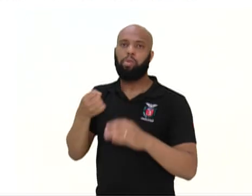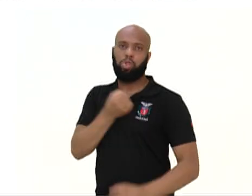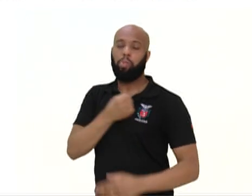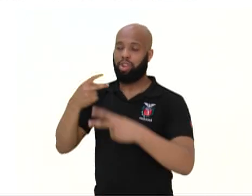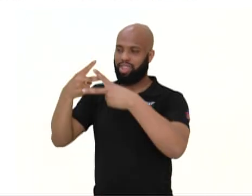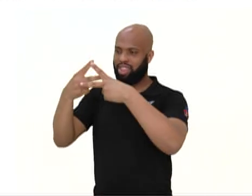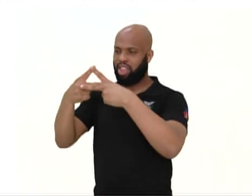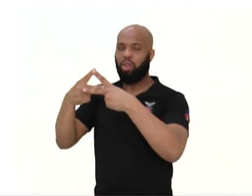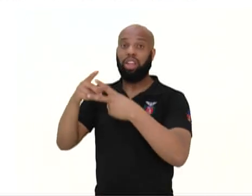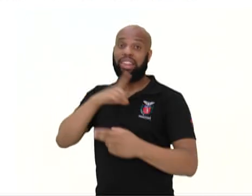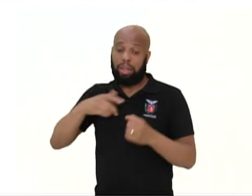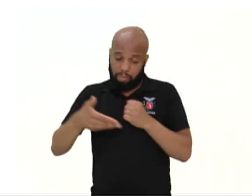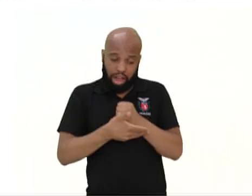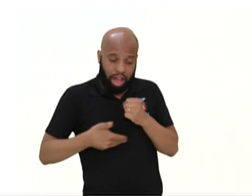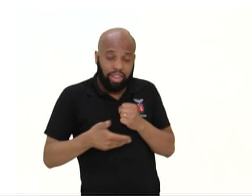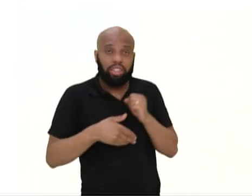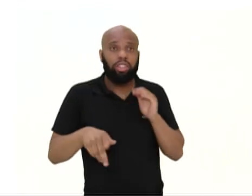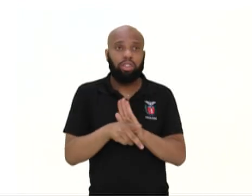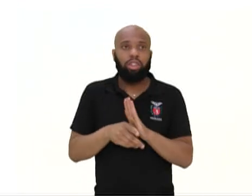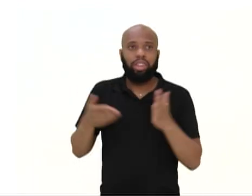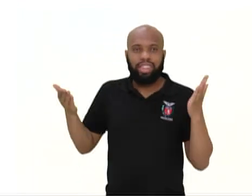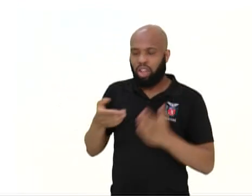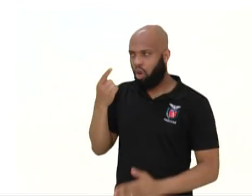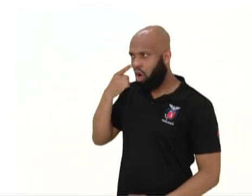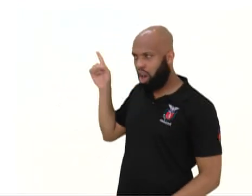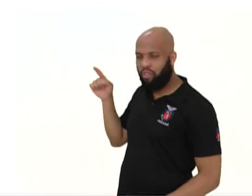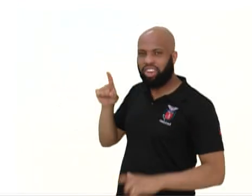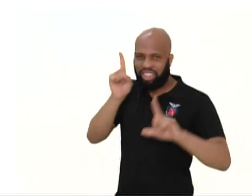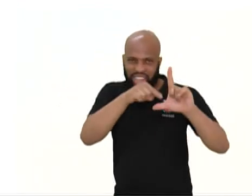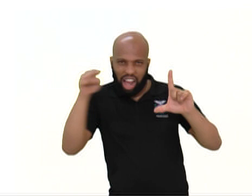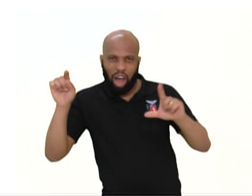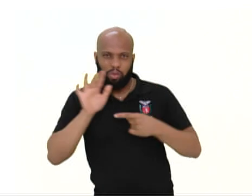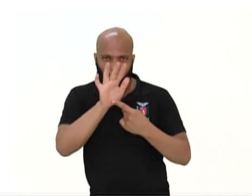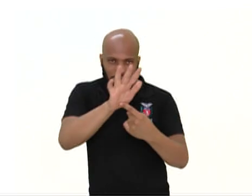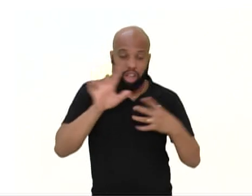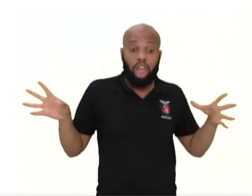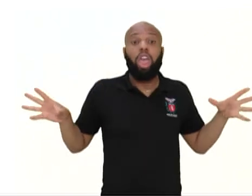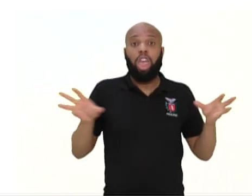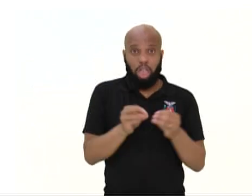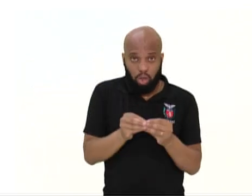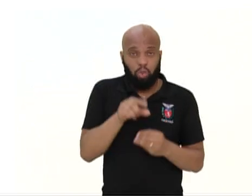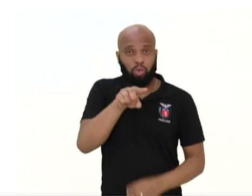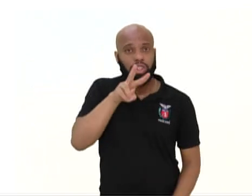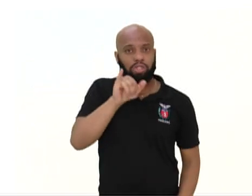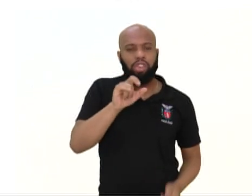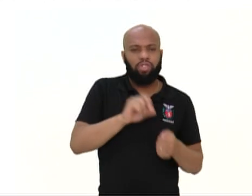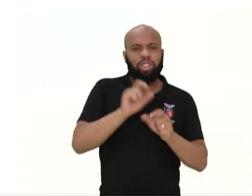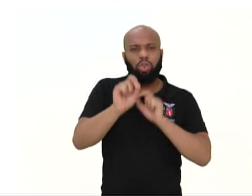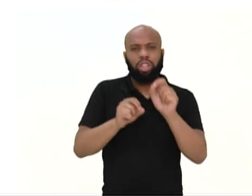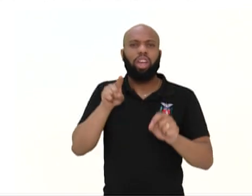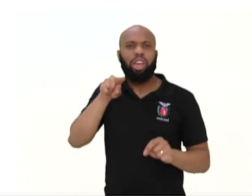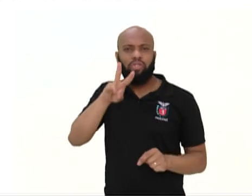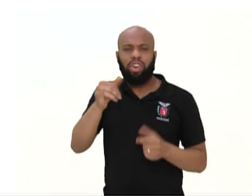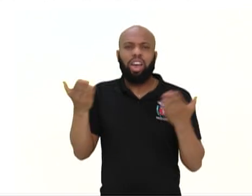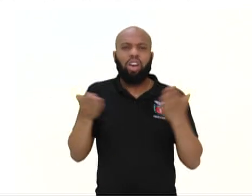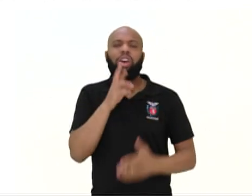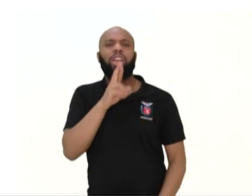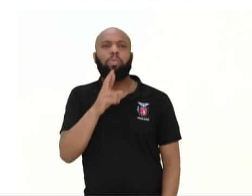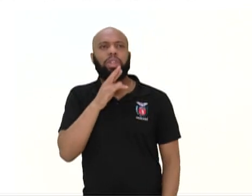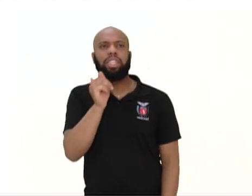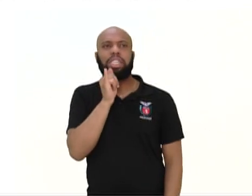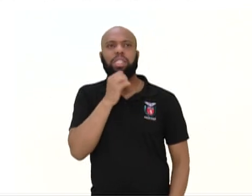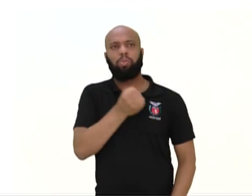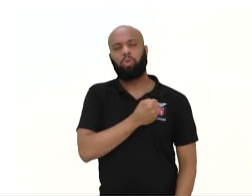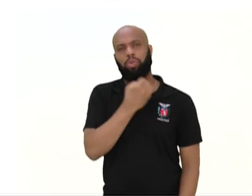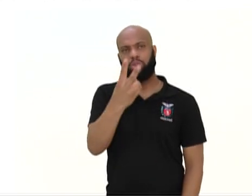ok? Com base nesse esqueminha anterior aqui, ó, nesse quadro de resumo, né, nesses 2 casos, com base nisso vamos responder o exemplo